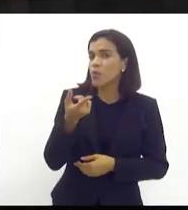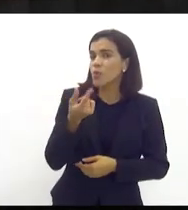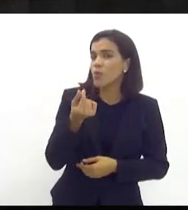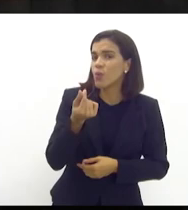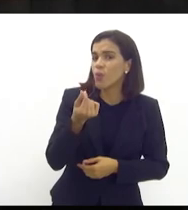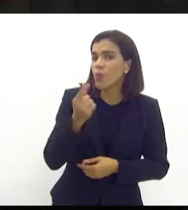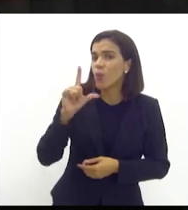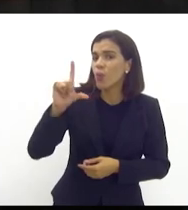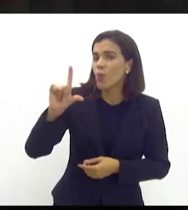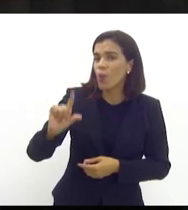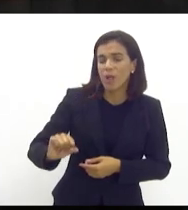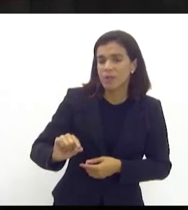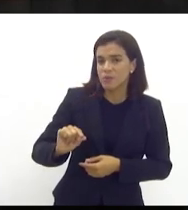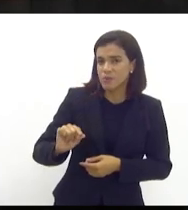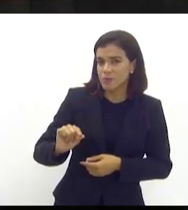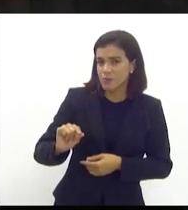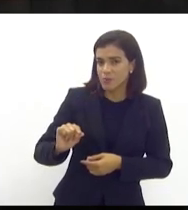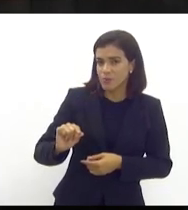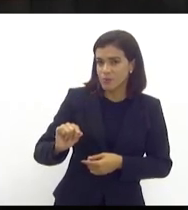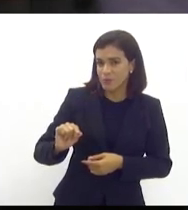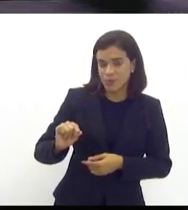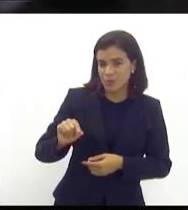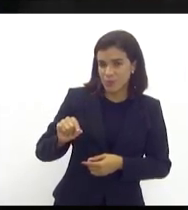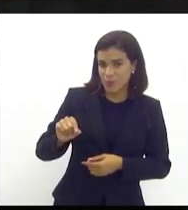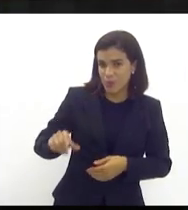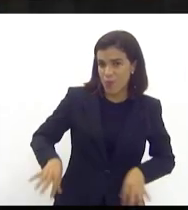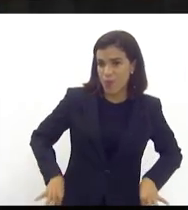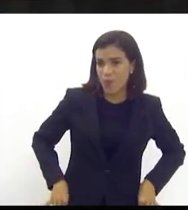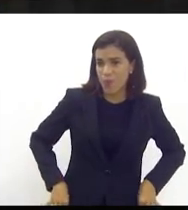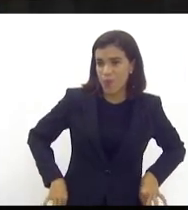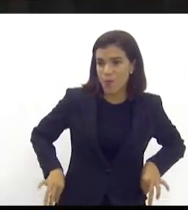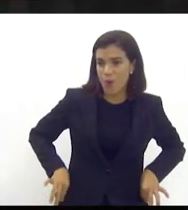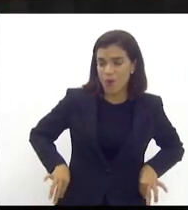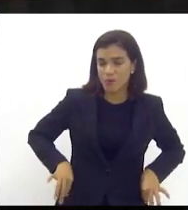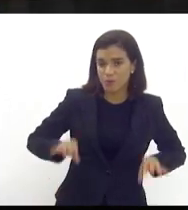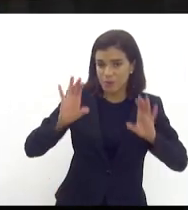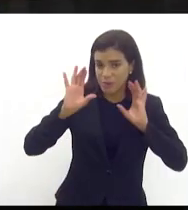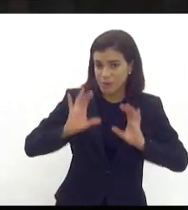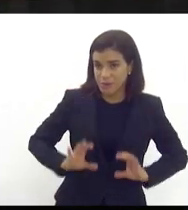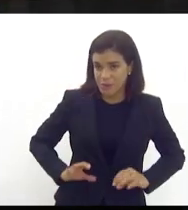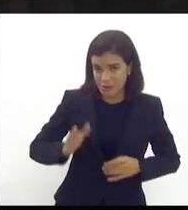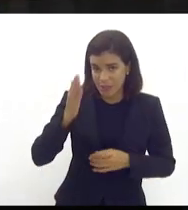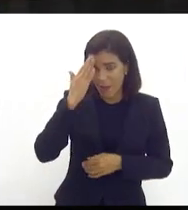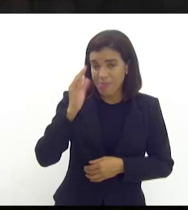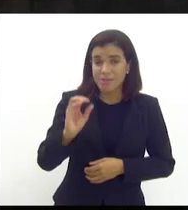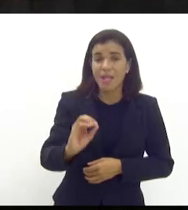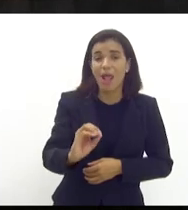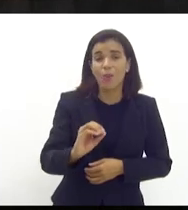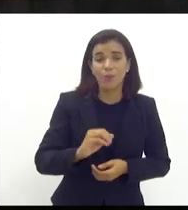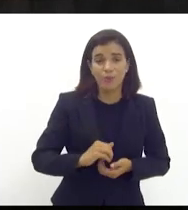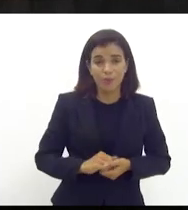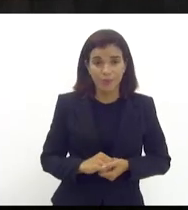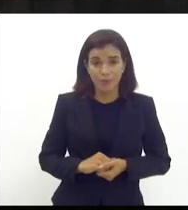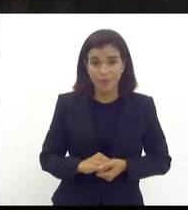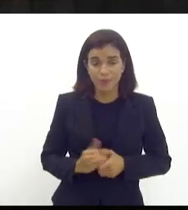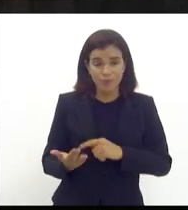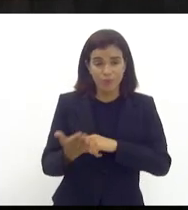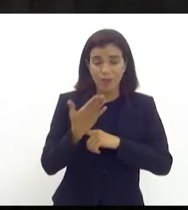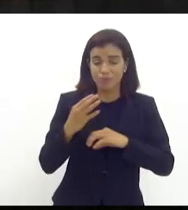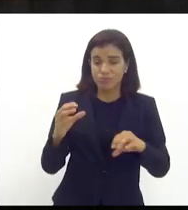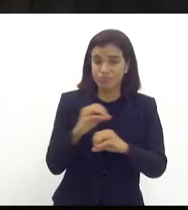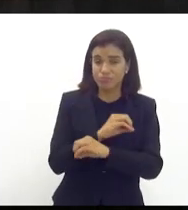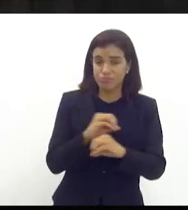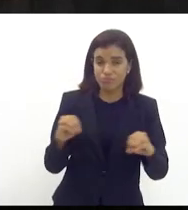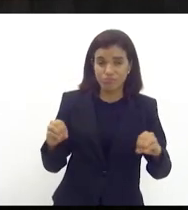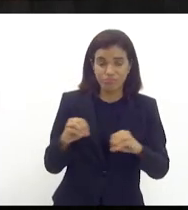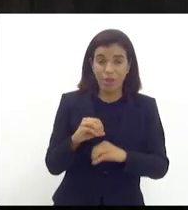reduziu no bolso do cidadão? Sabe quanto reduziu? Zero. Aumentou a margem